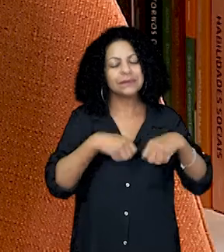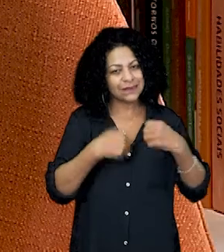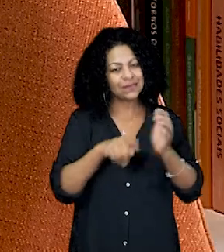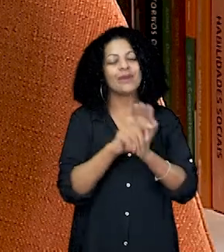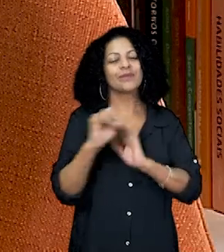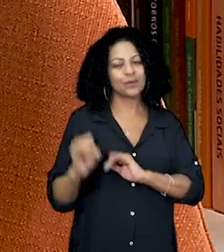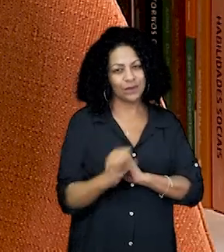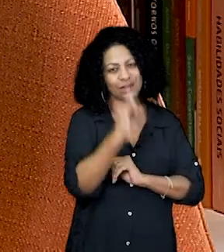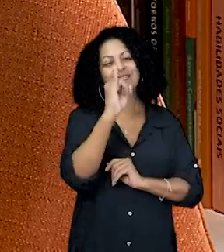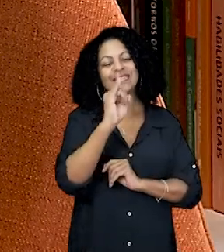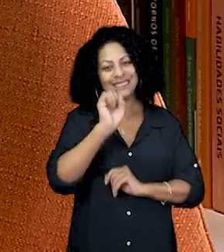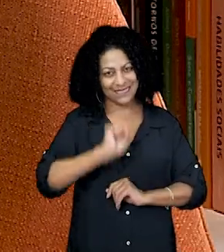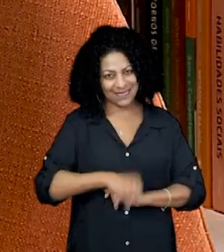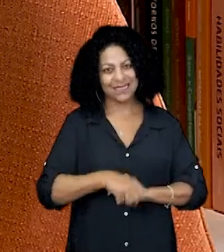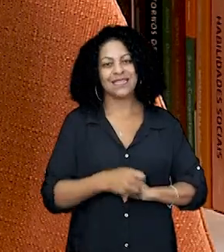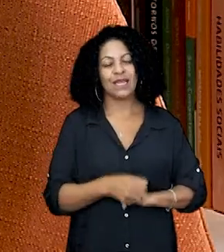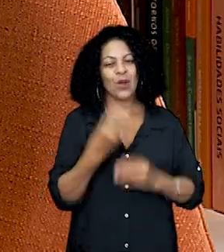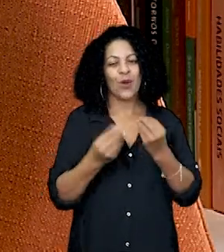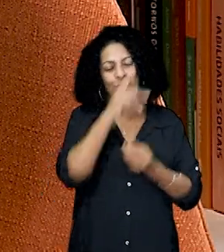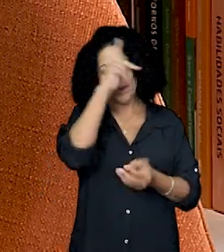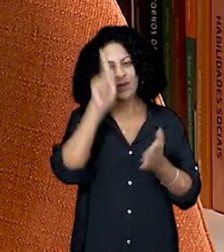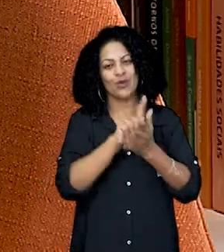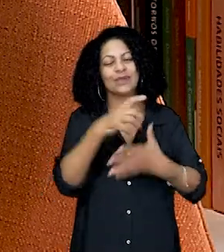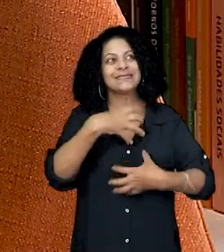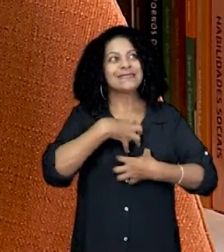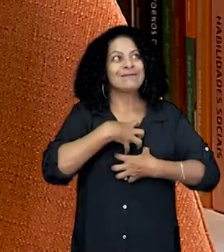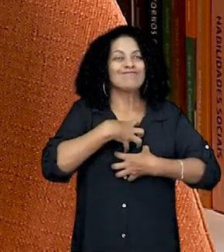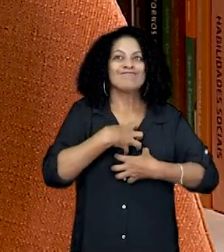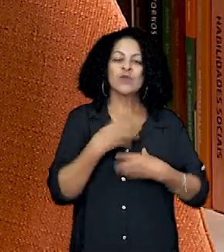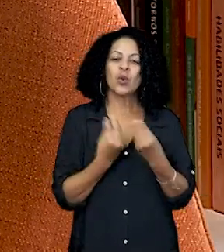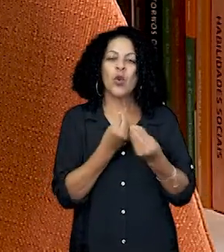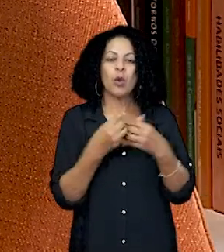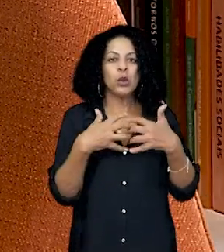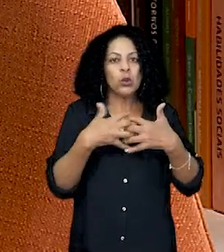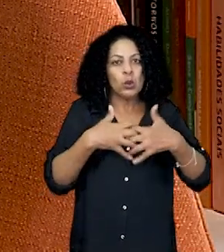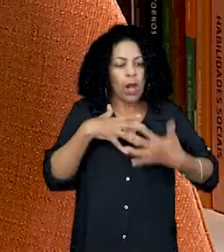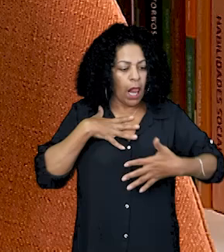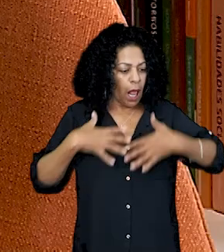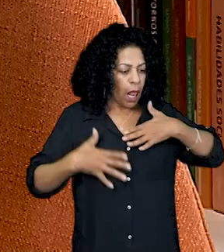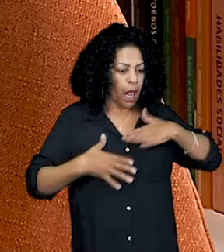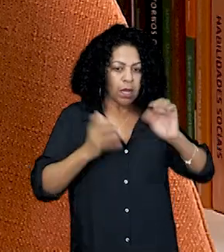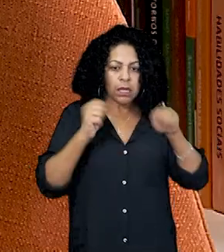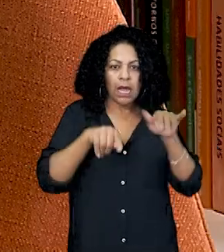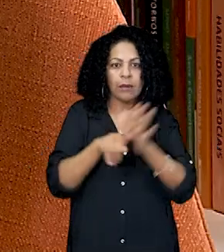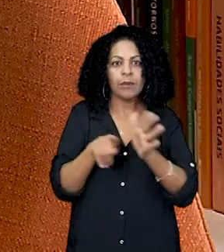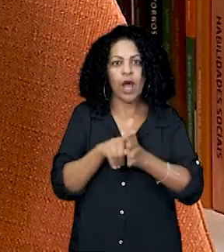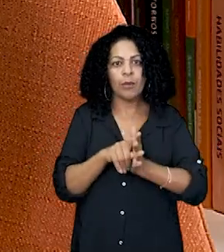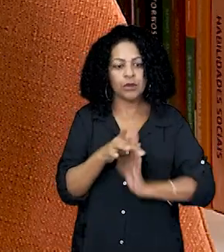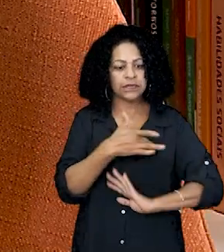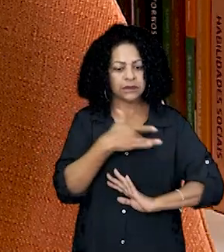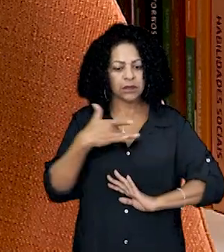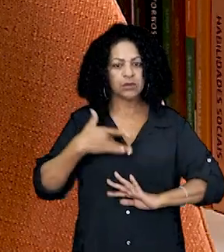ter uma atenção em como que ela está se sentindo, como que ela está funcionando, para que ela possa se manter saudável